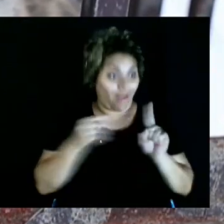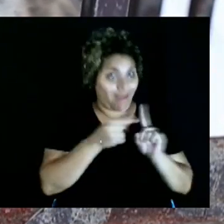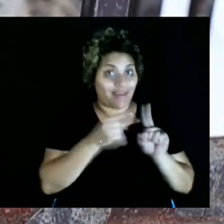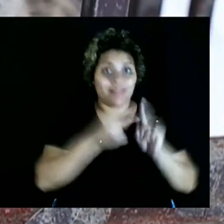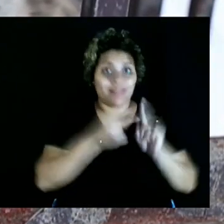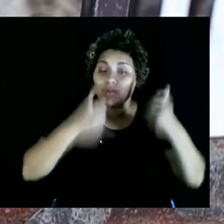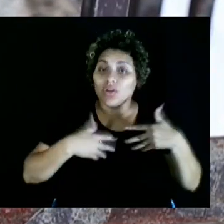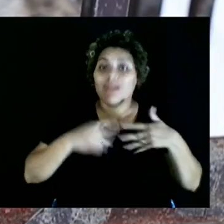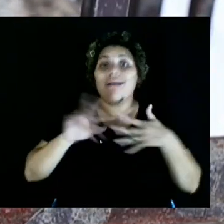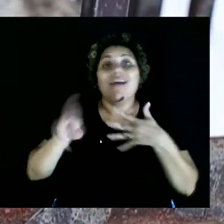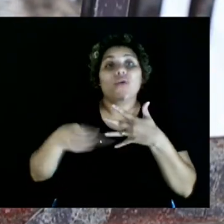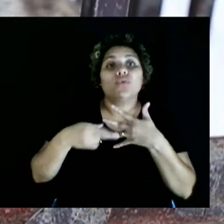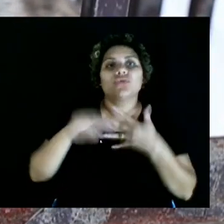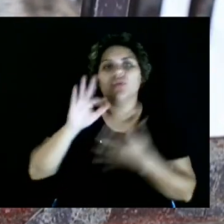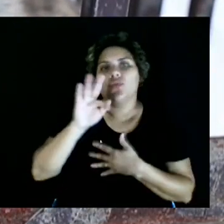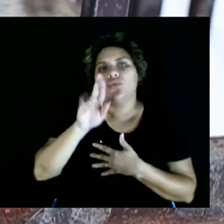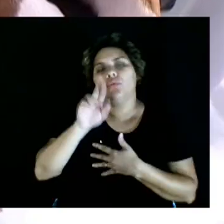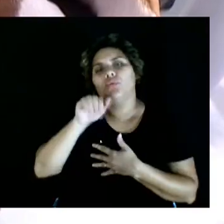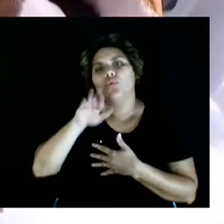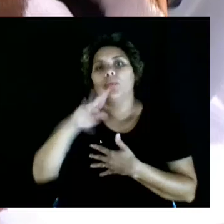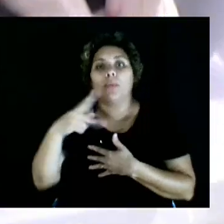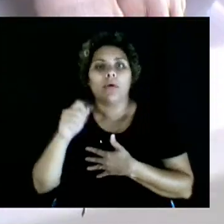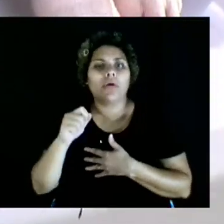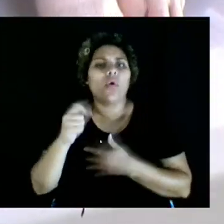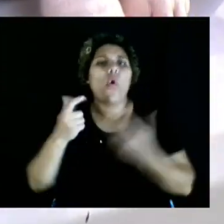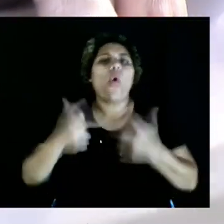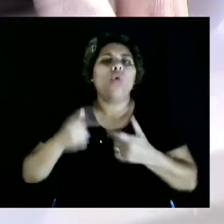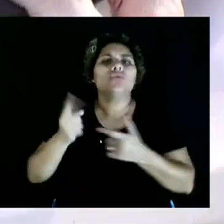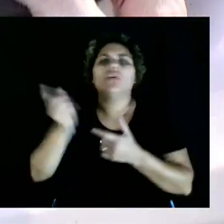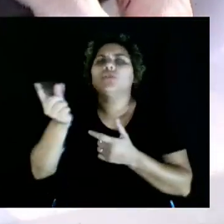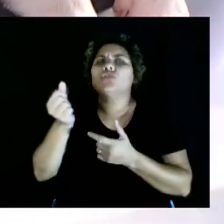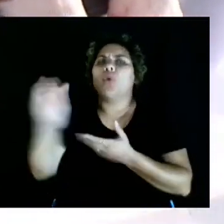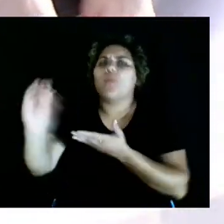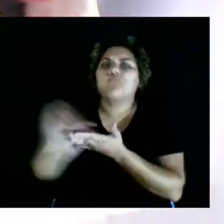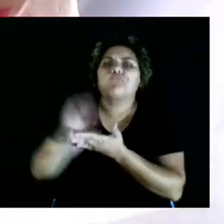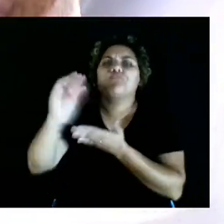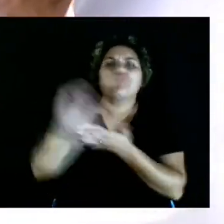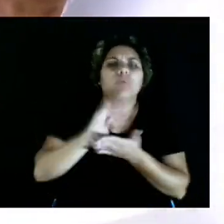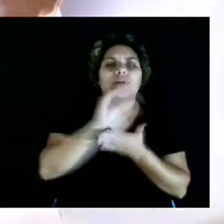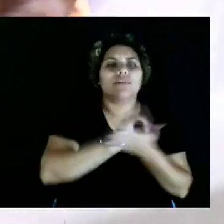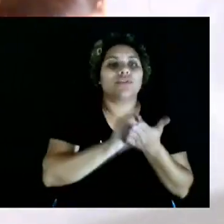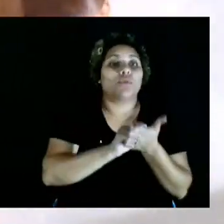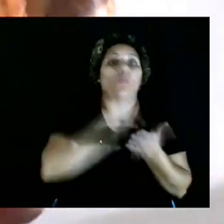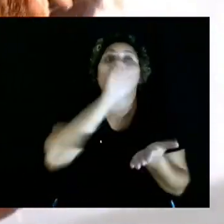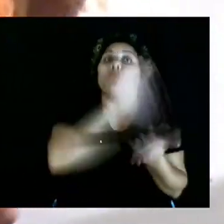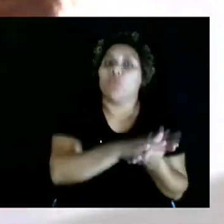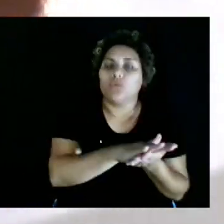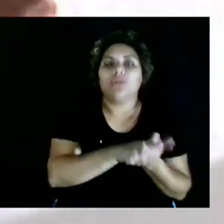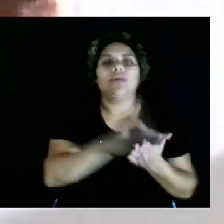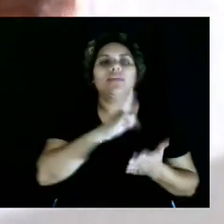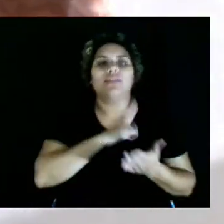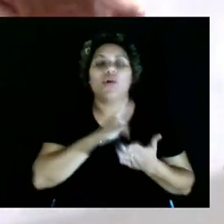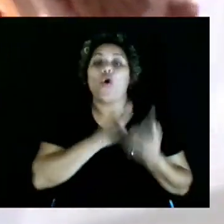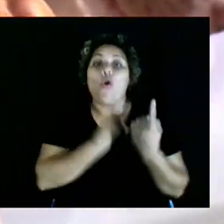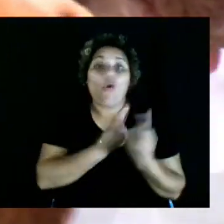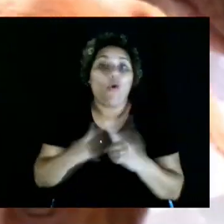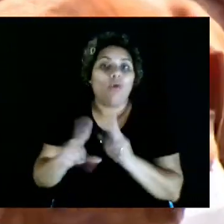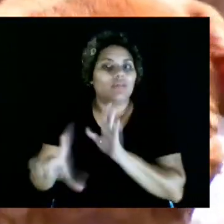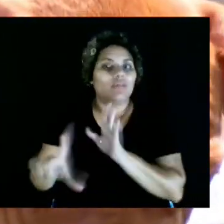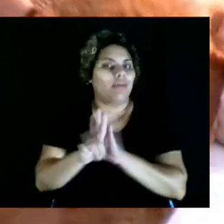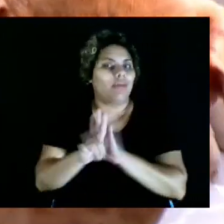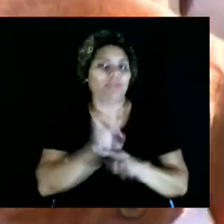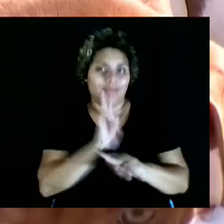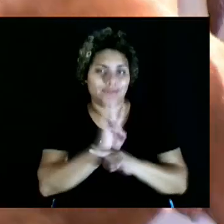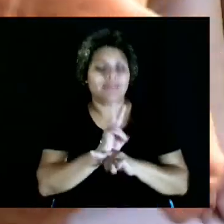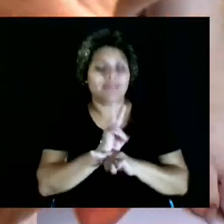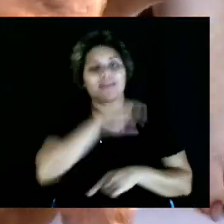FUMUPA poderão vir de diversas fontes, como multas aplicadas por infrações contra a legislação de proteção animal,